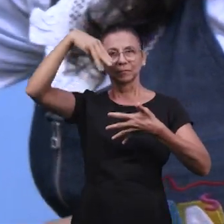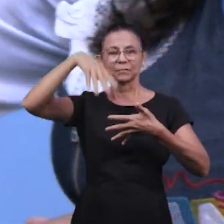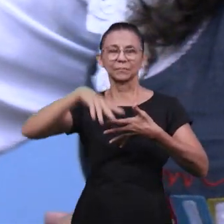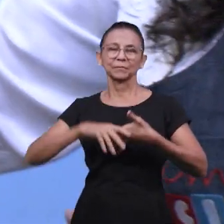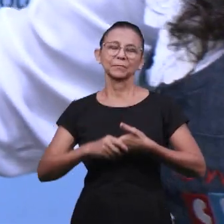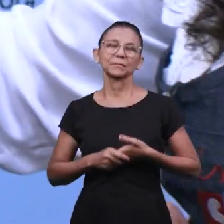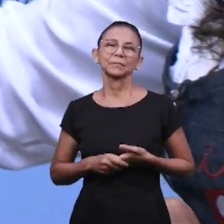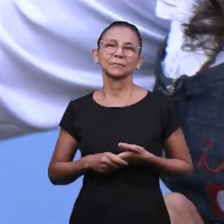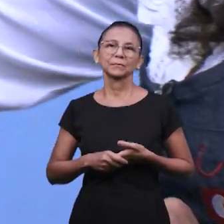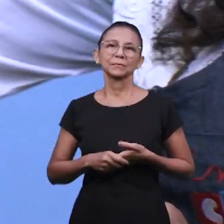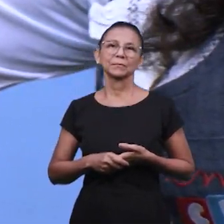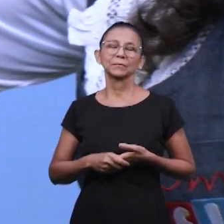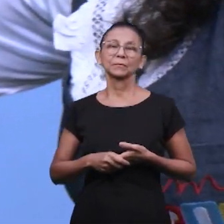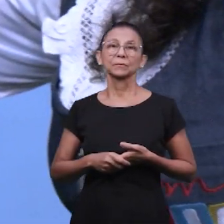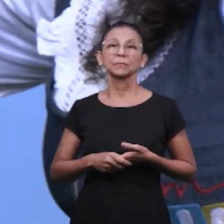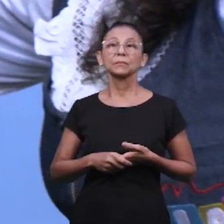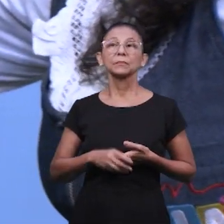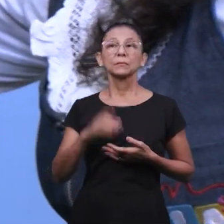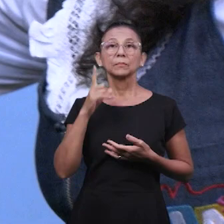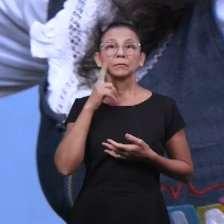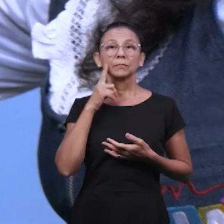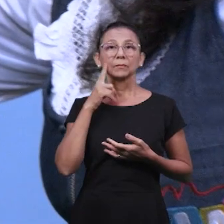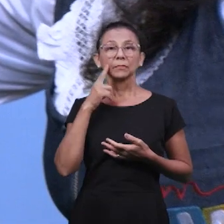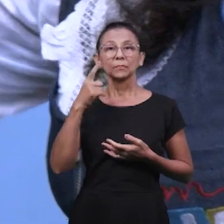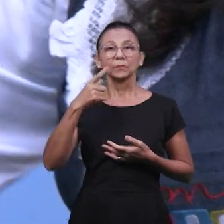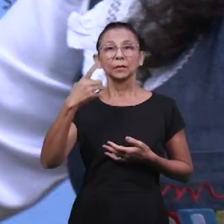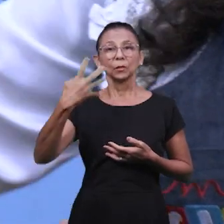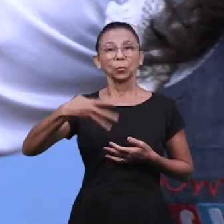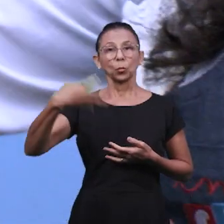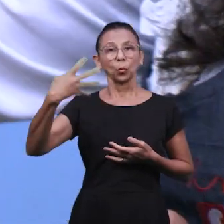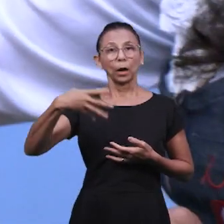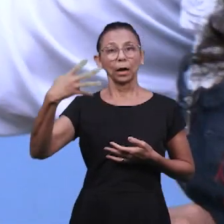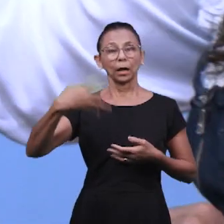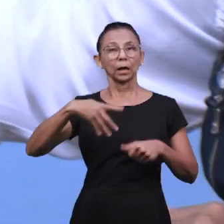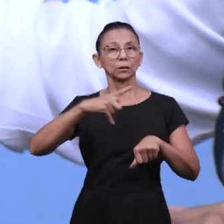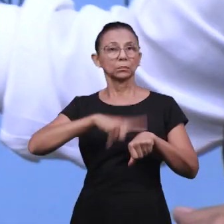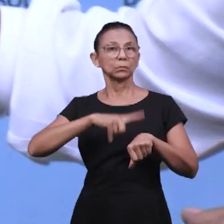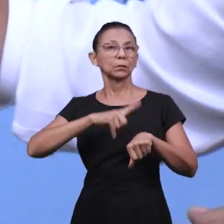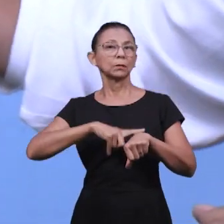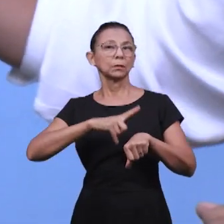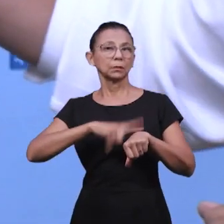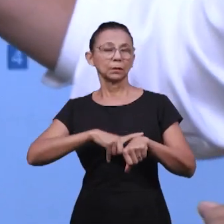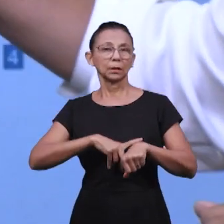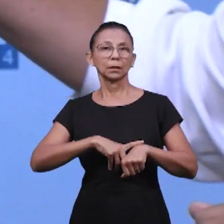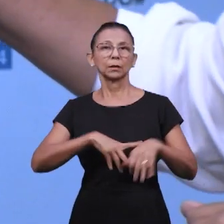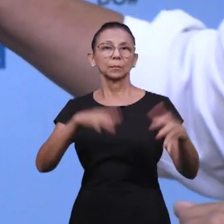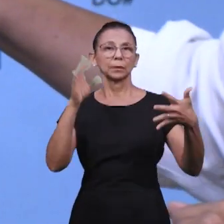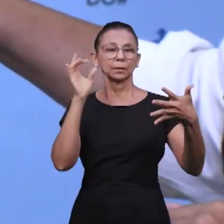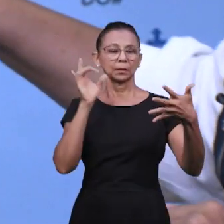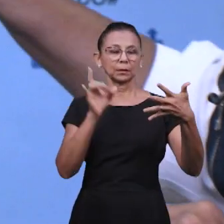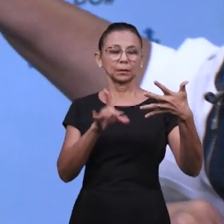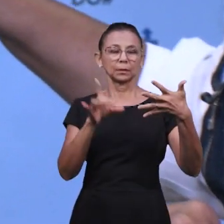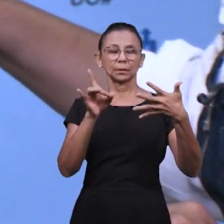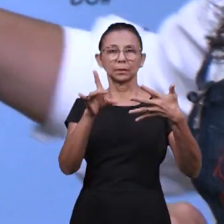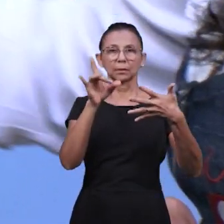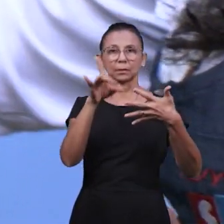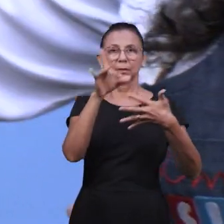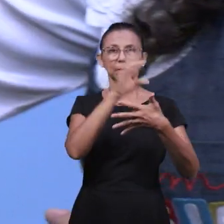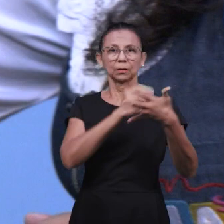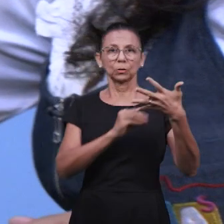Ré sustenido. No compasso quaternário, 4 tempos para cada